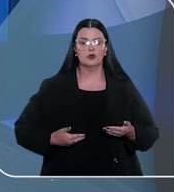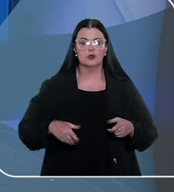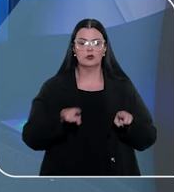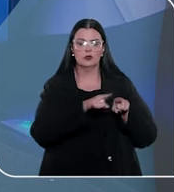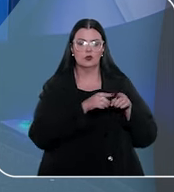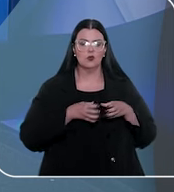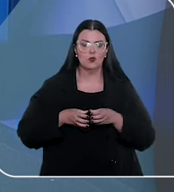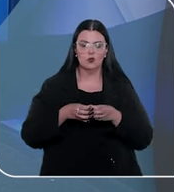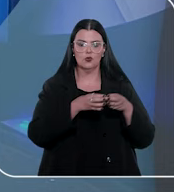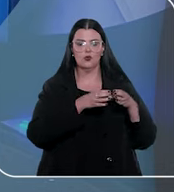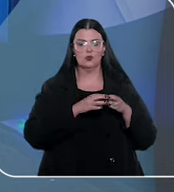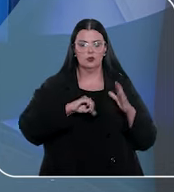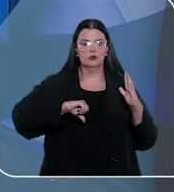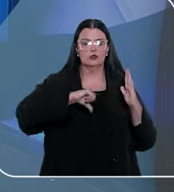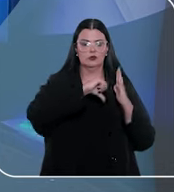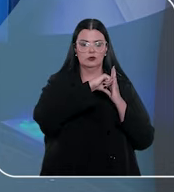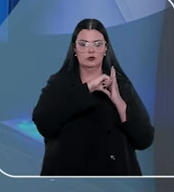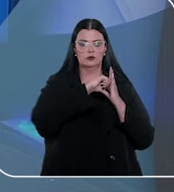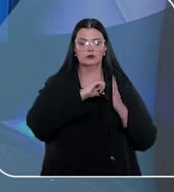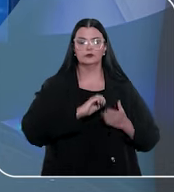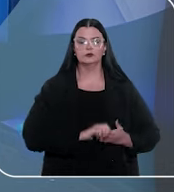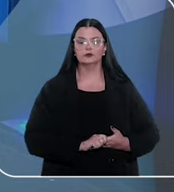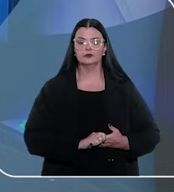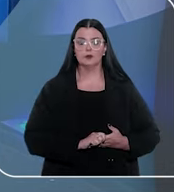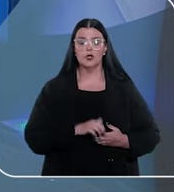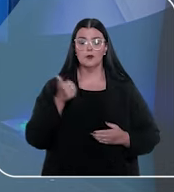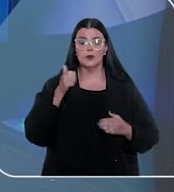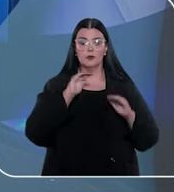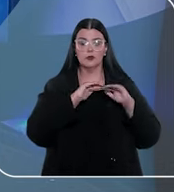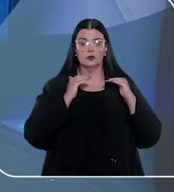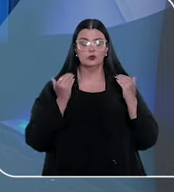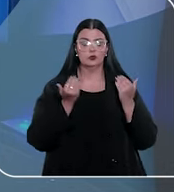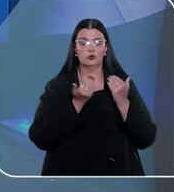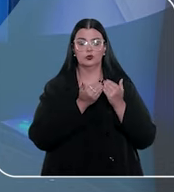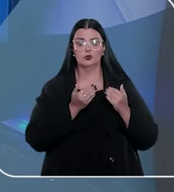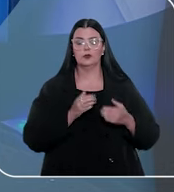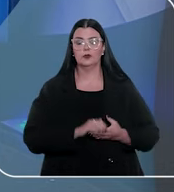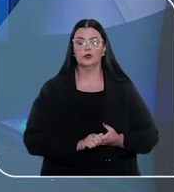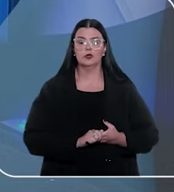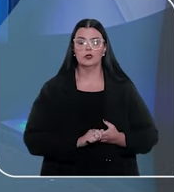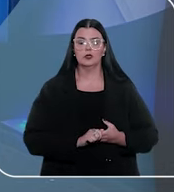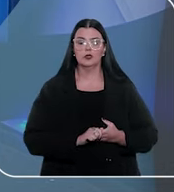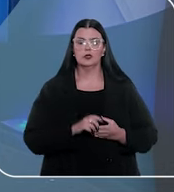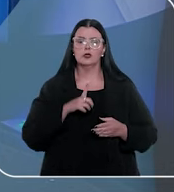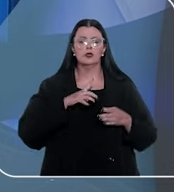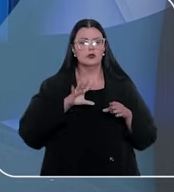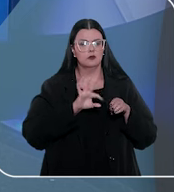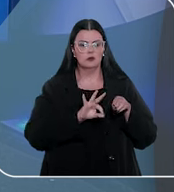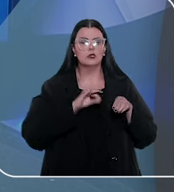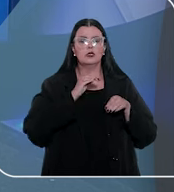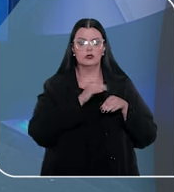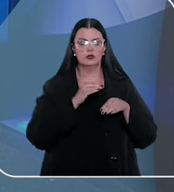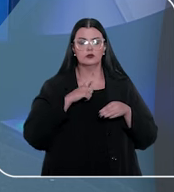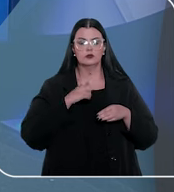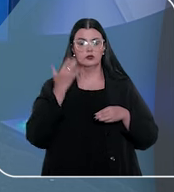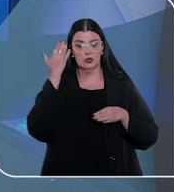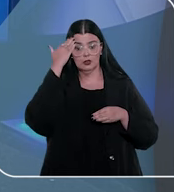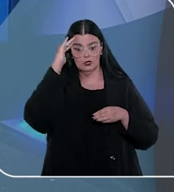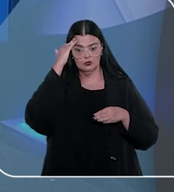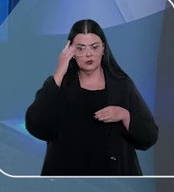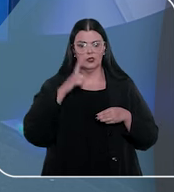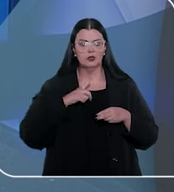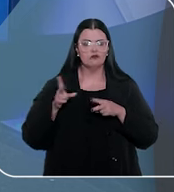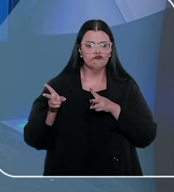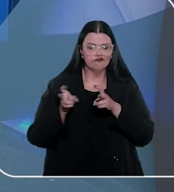formação de organização criminosa e na primeira turma os ministros reafirmaram o entendimento de que quando há